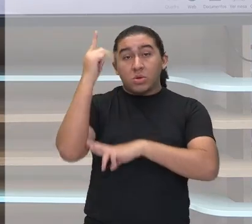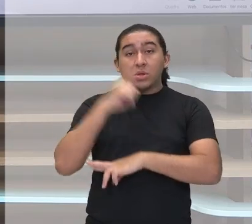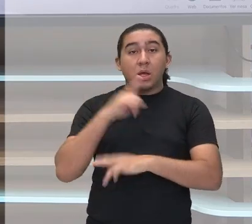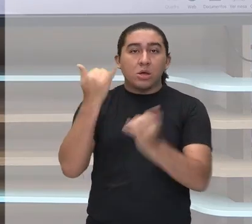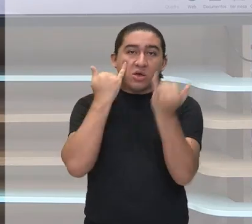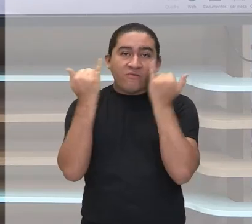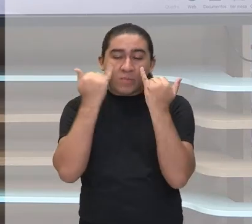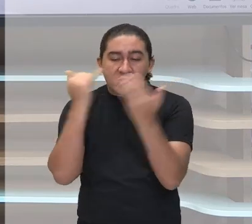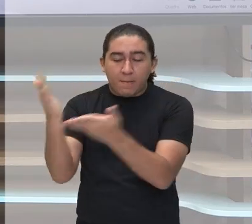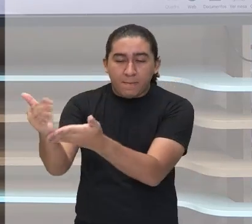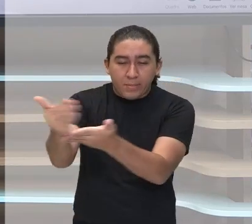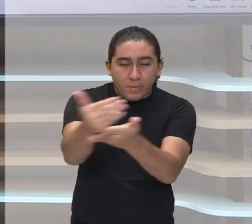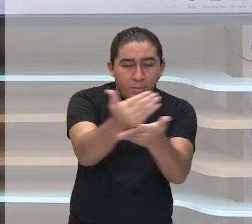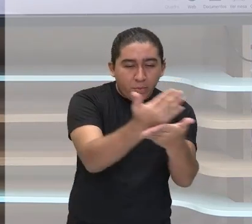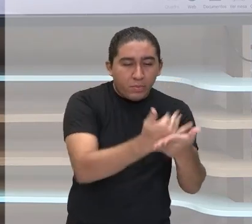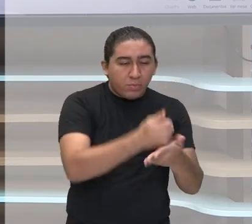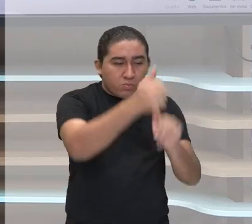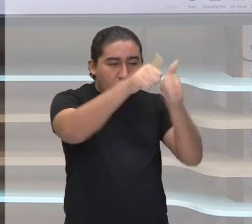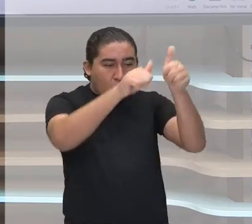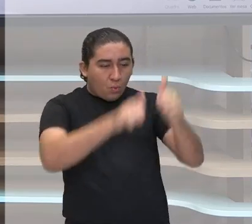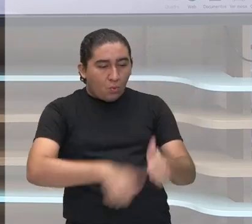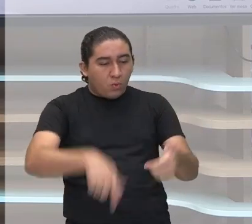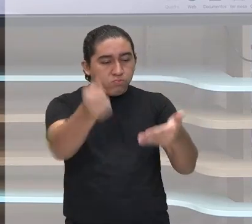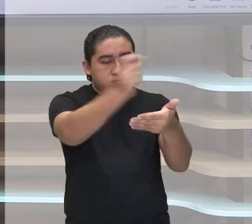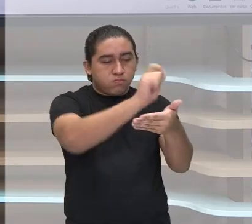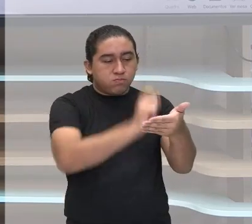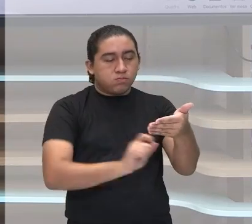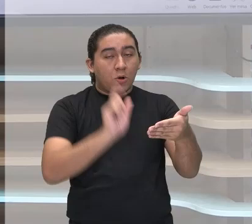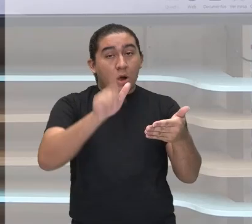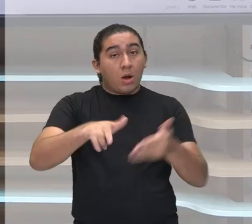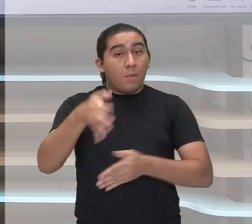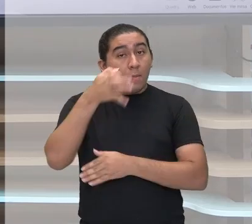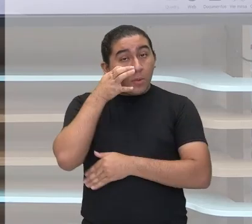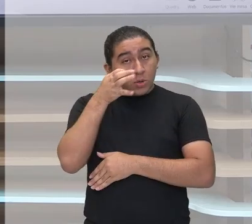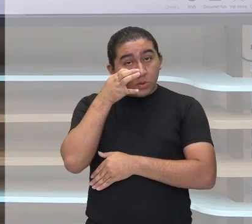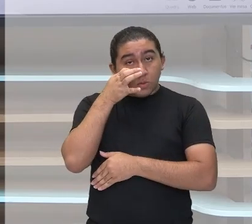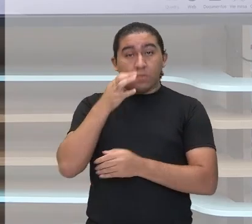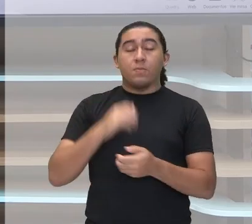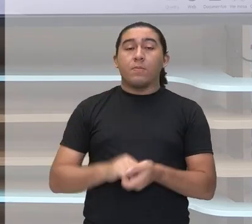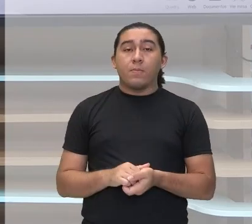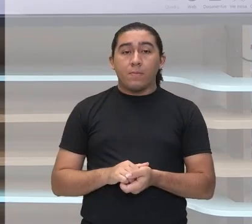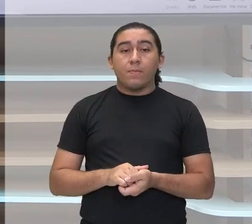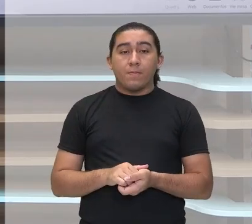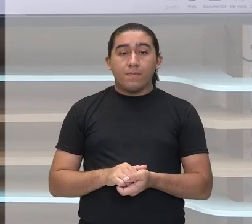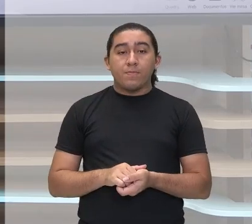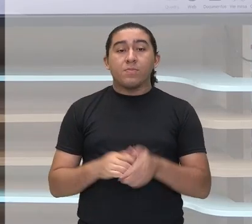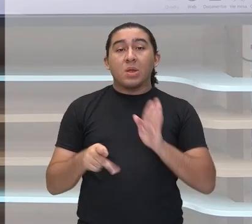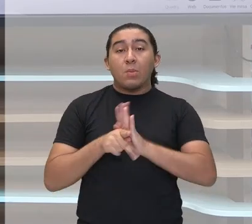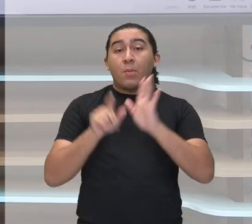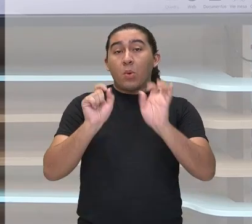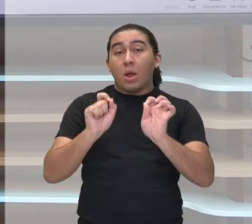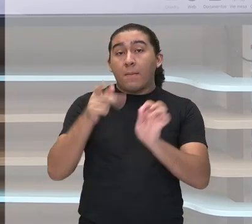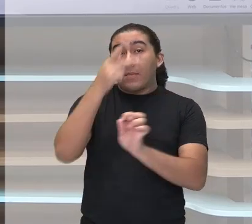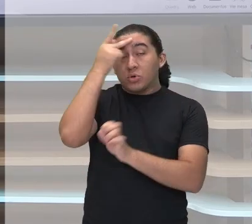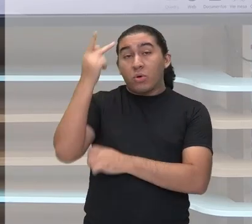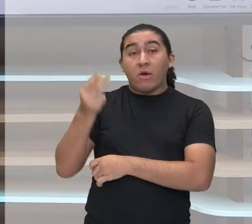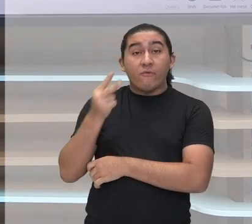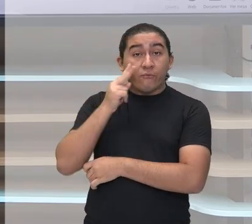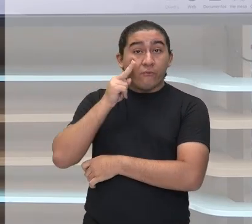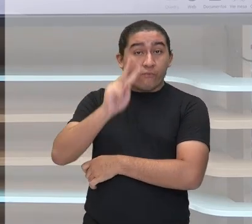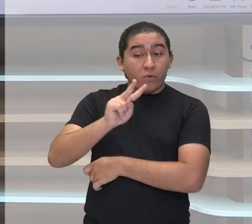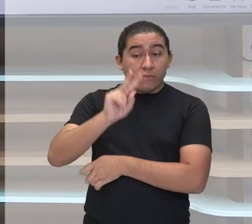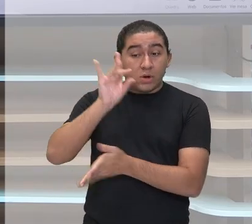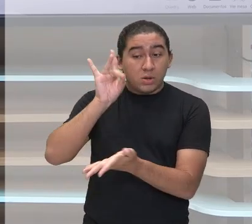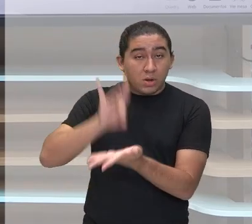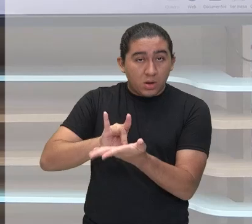realmente faz, né, sob o seu olhar, né? O que você está realmente vendo. Então, a